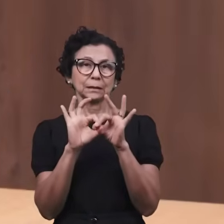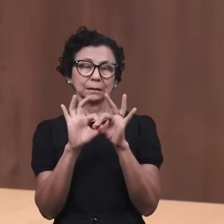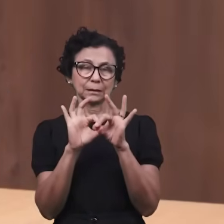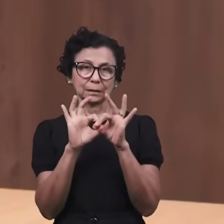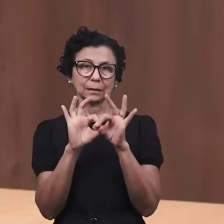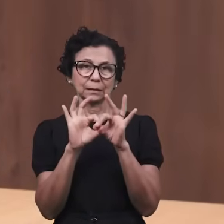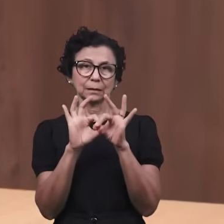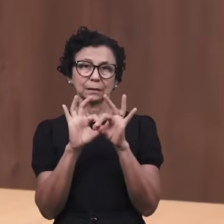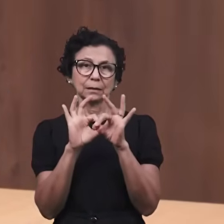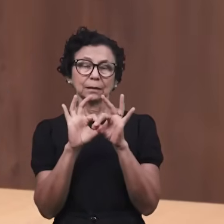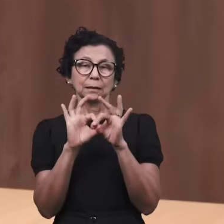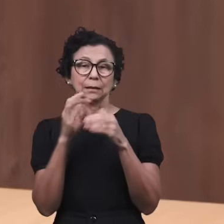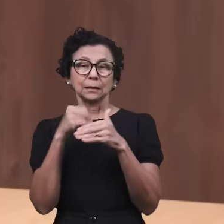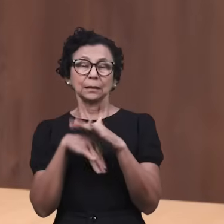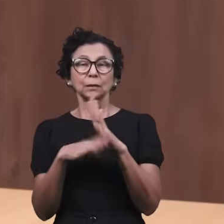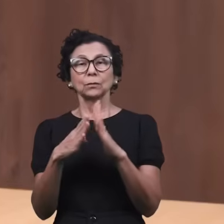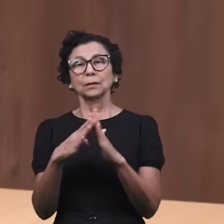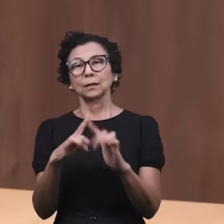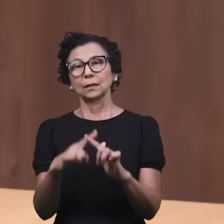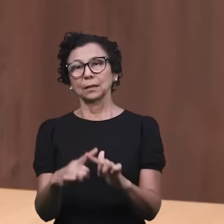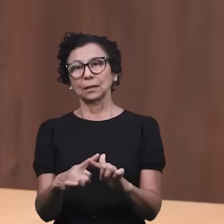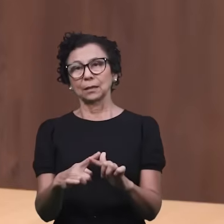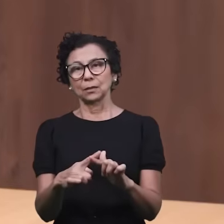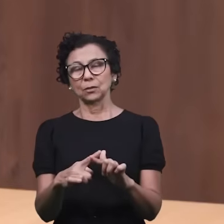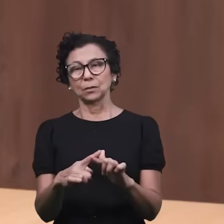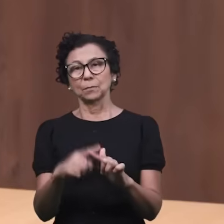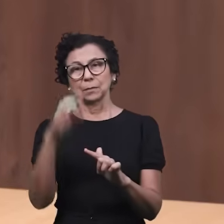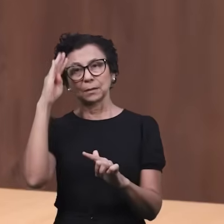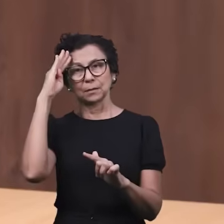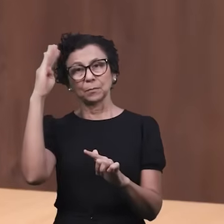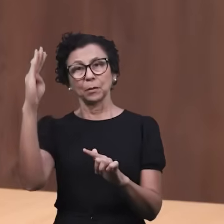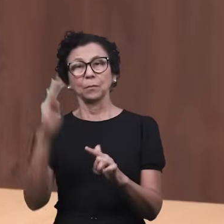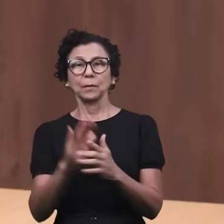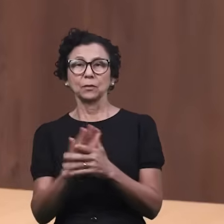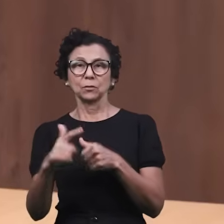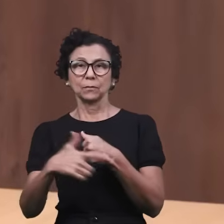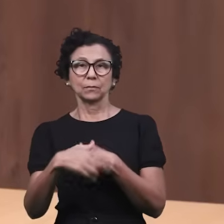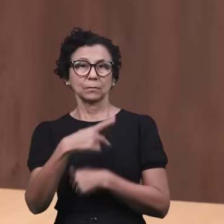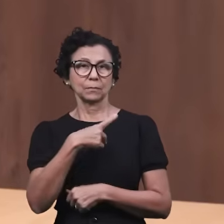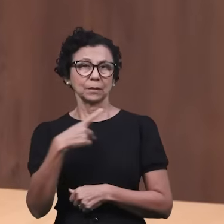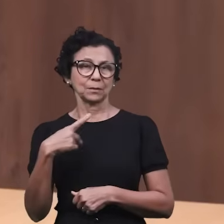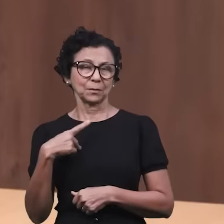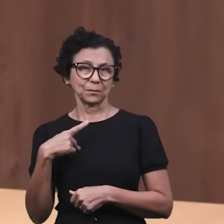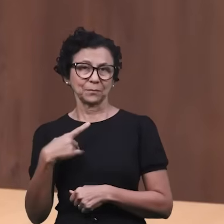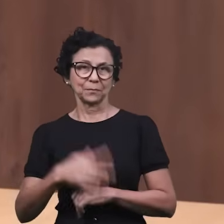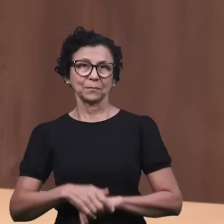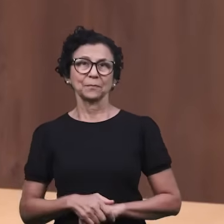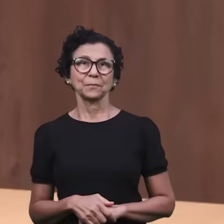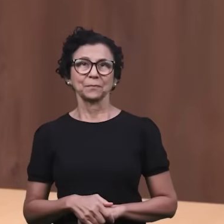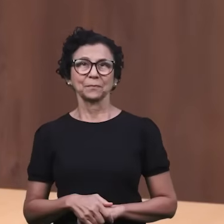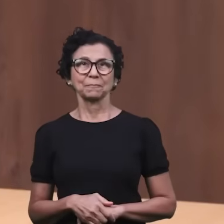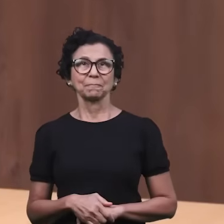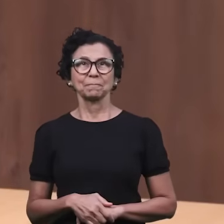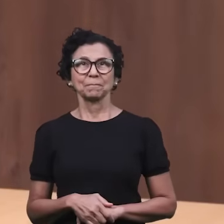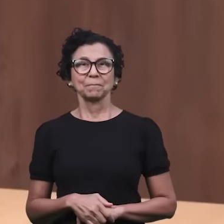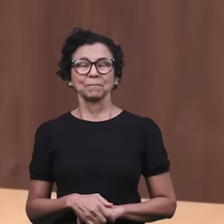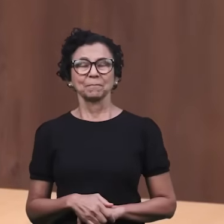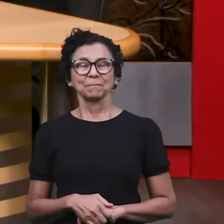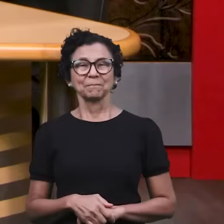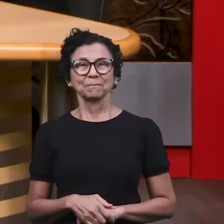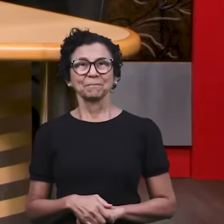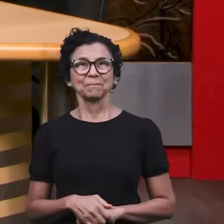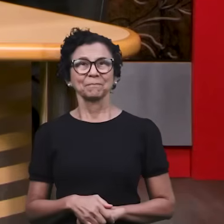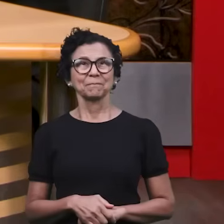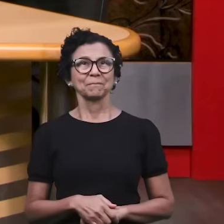isso se faz na vida da igreja, principalmente nos ministérios, que é o que nos trouxe até aqui. Até a próxima